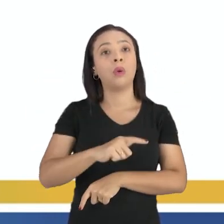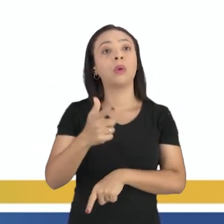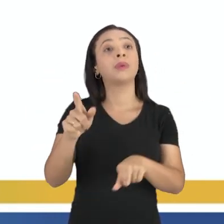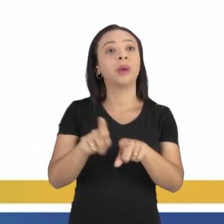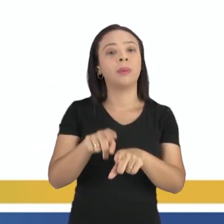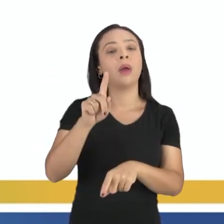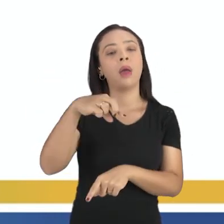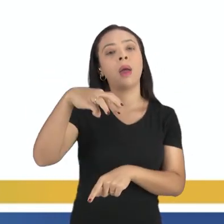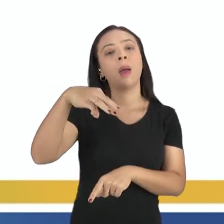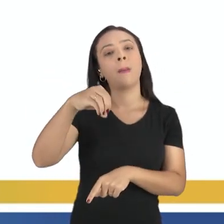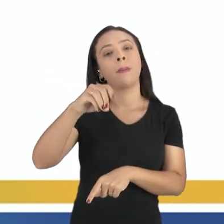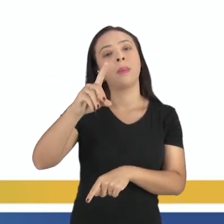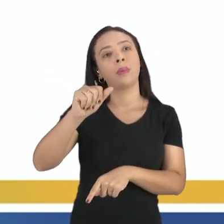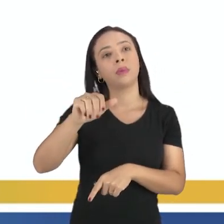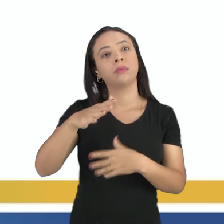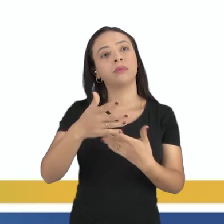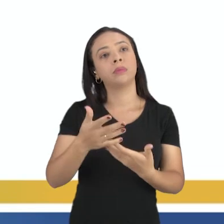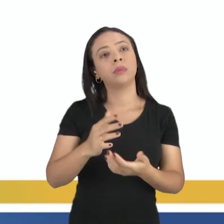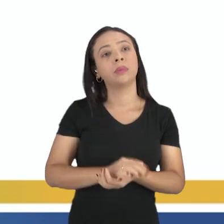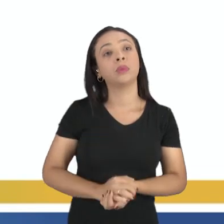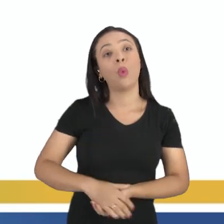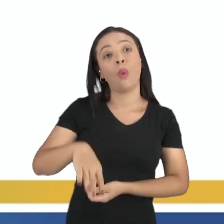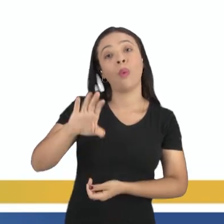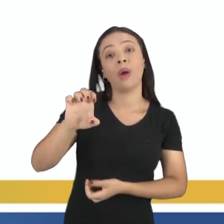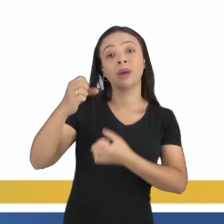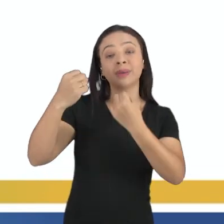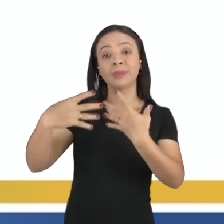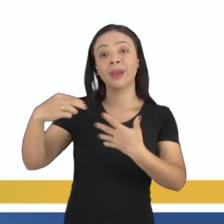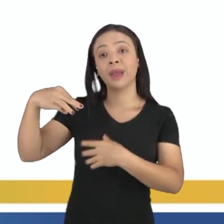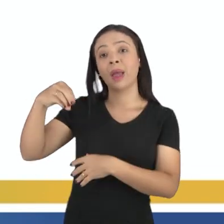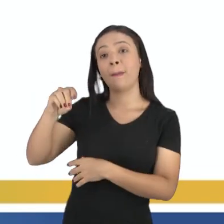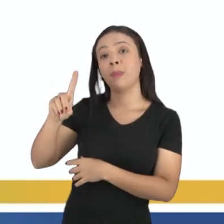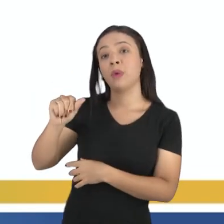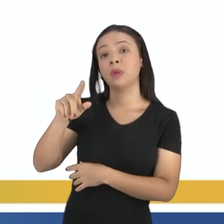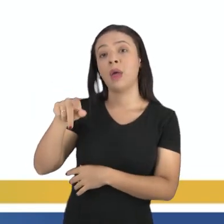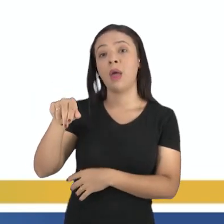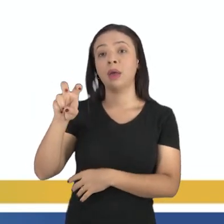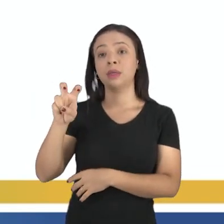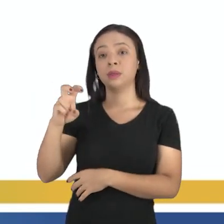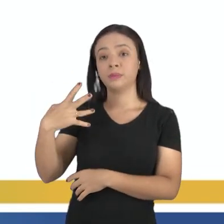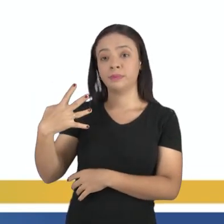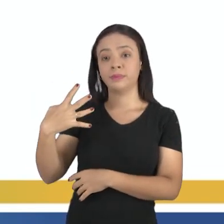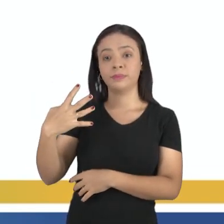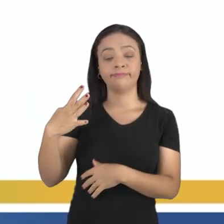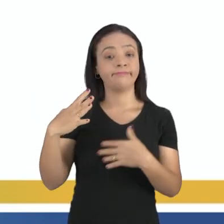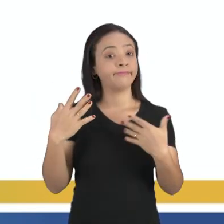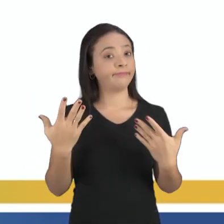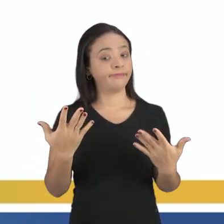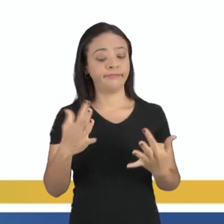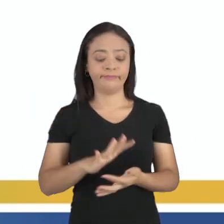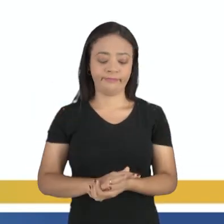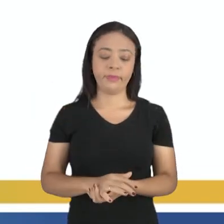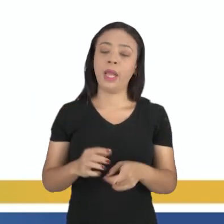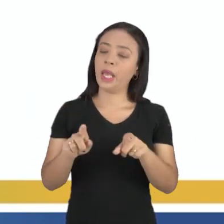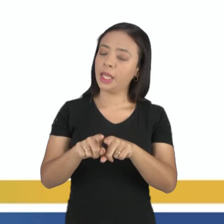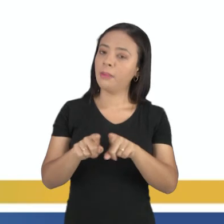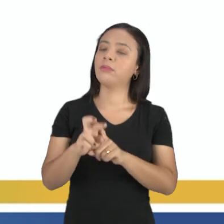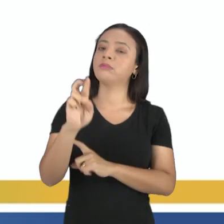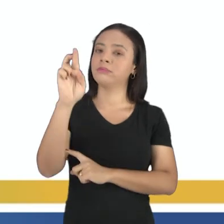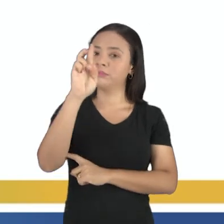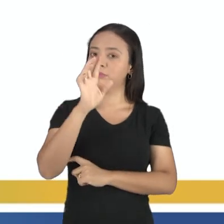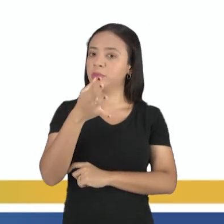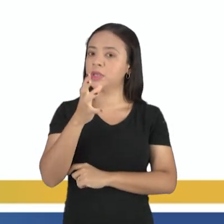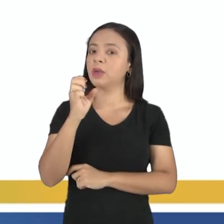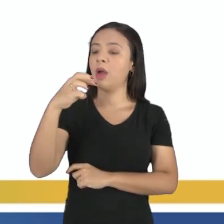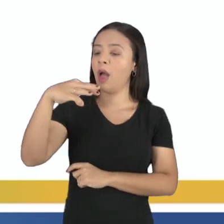moda. E a letra E diz que a moda é 54, né? Então, já também observamos que